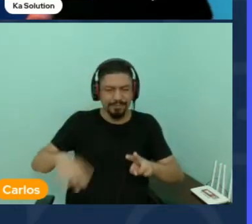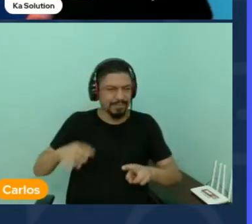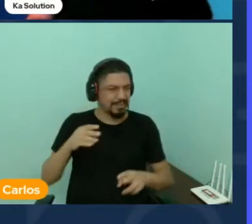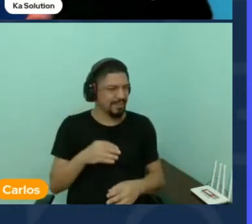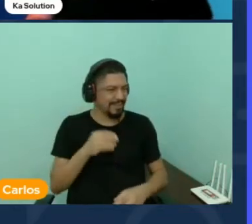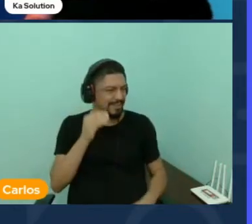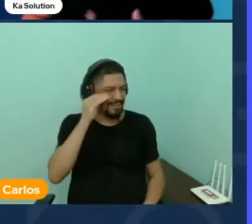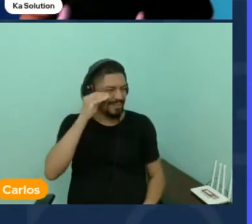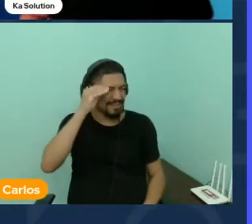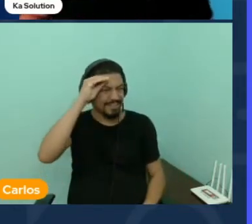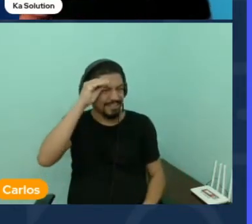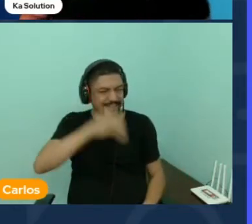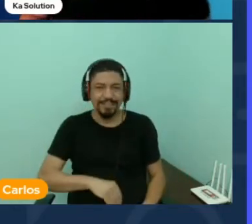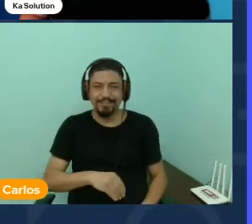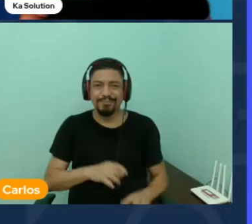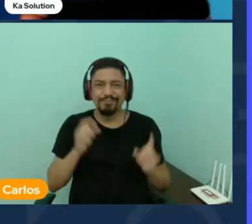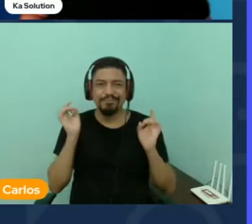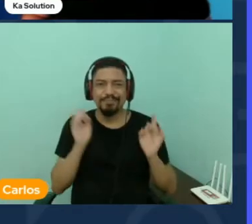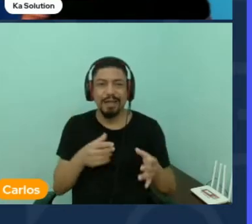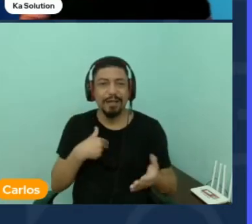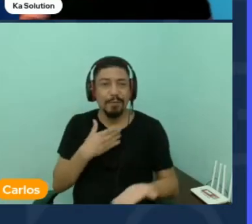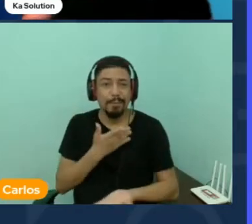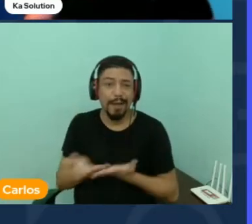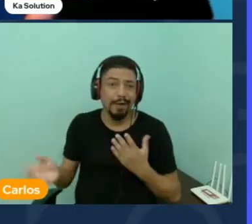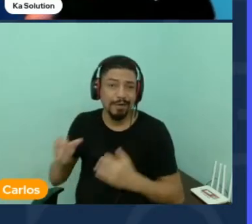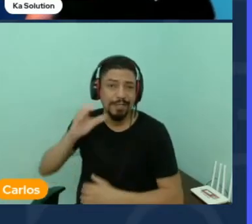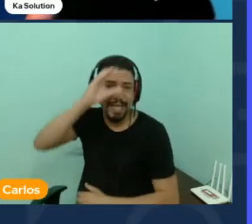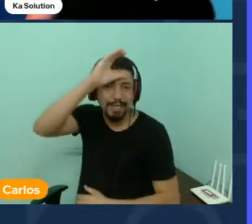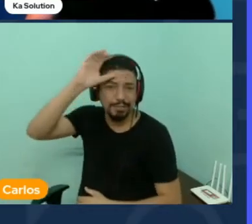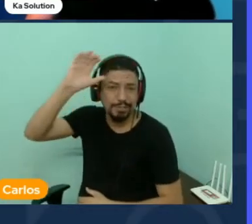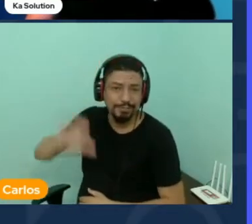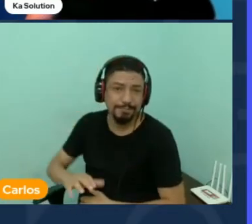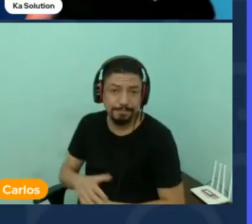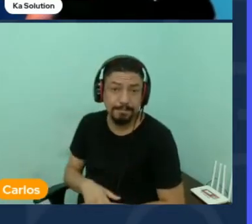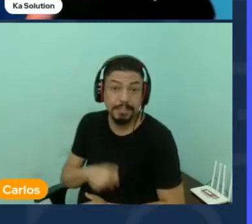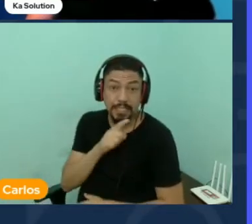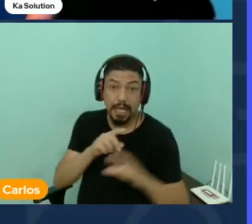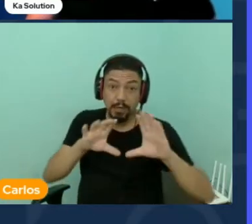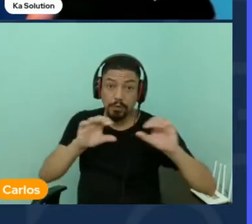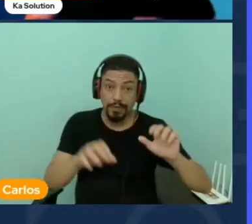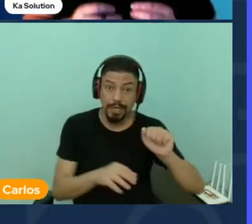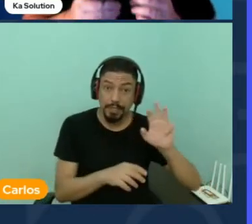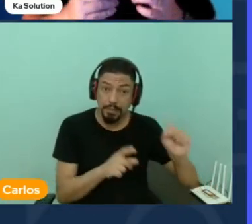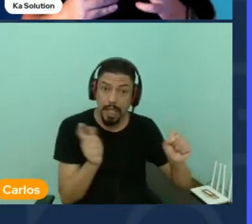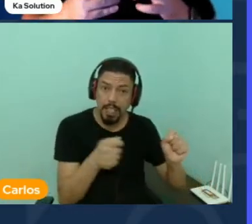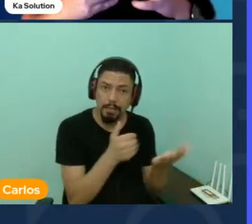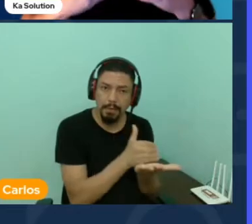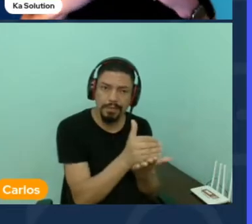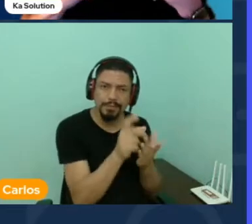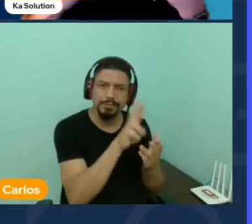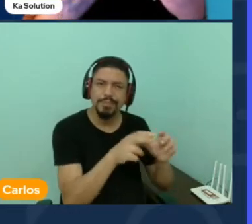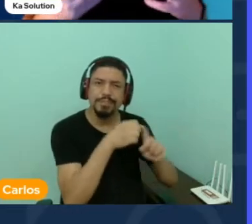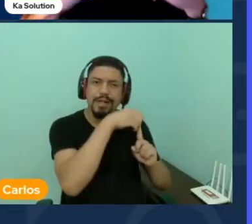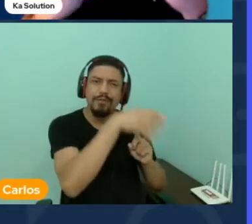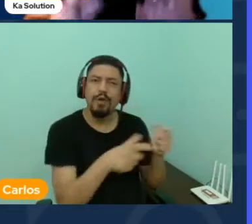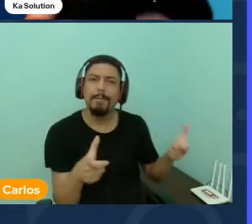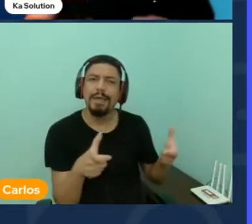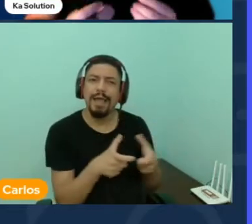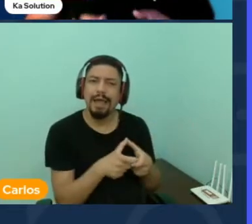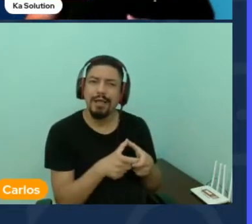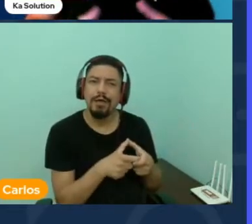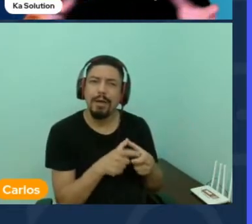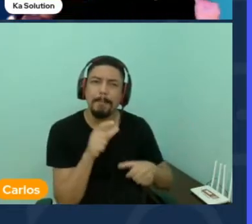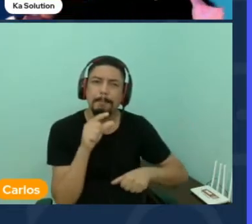experiência. Na nuvem da AWS, a gente pode começar com um servidor pequeno e a gente consegue aumentar em